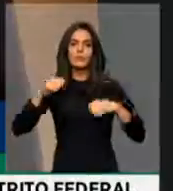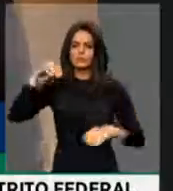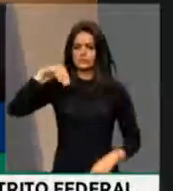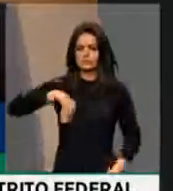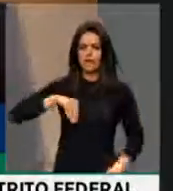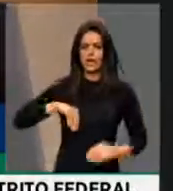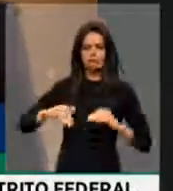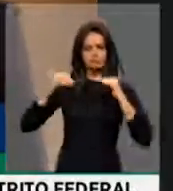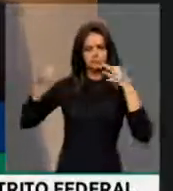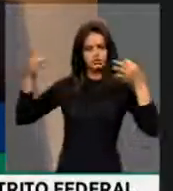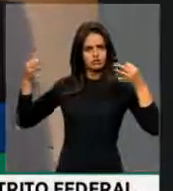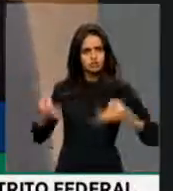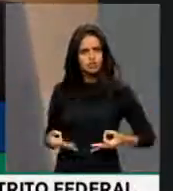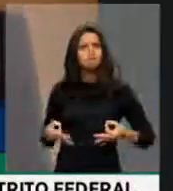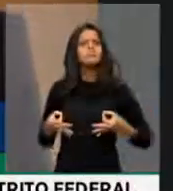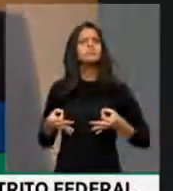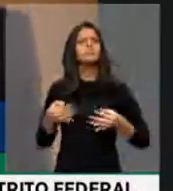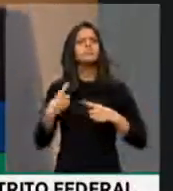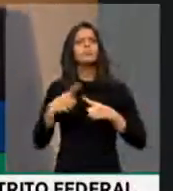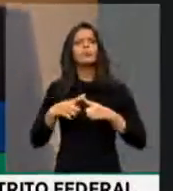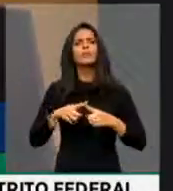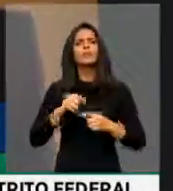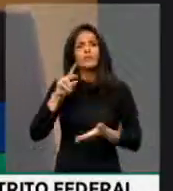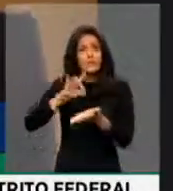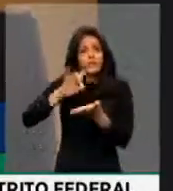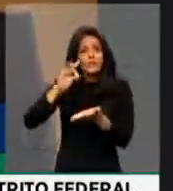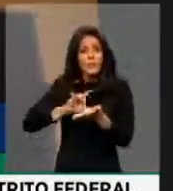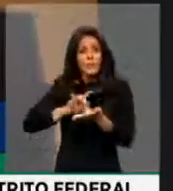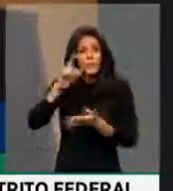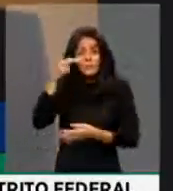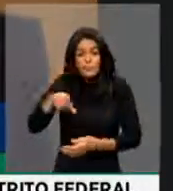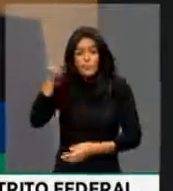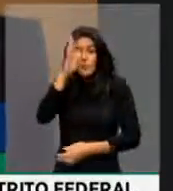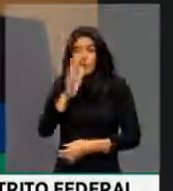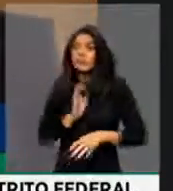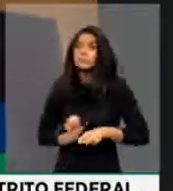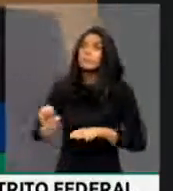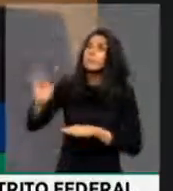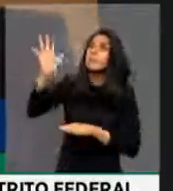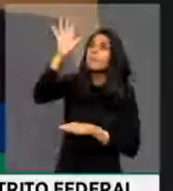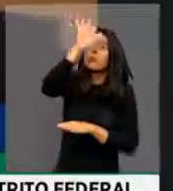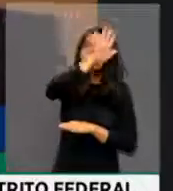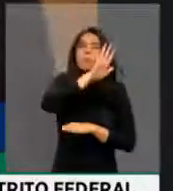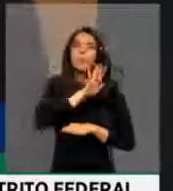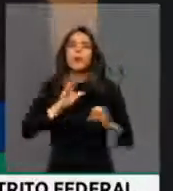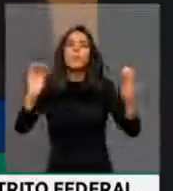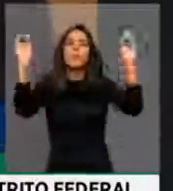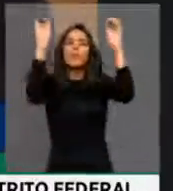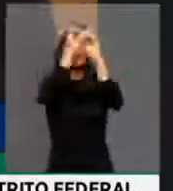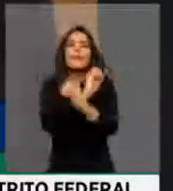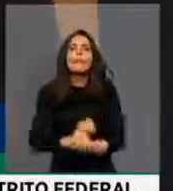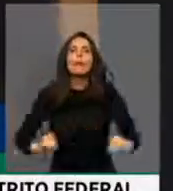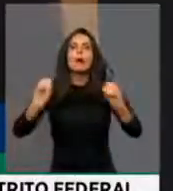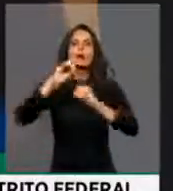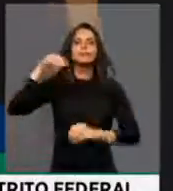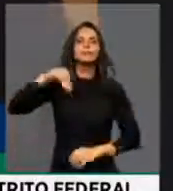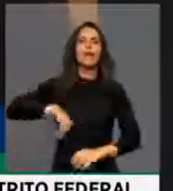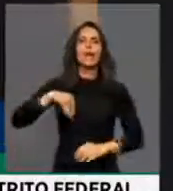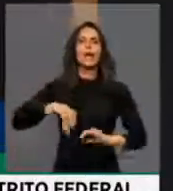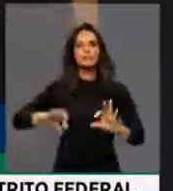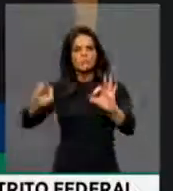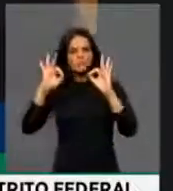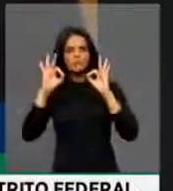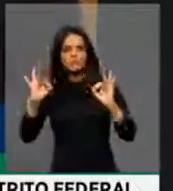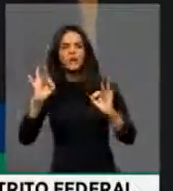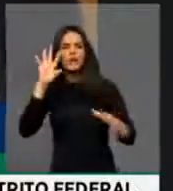instalado os dias que na realidade no país inteiro né Nenhum deles tem um salário altura